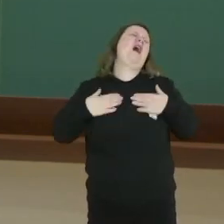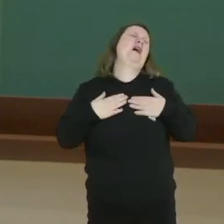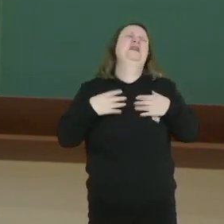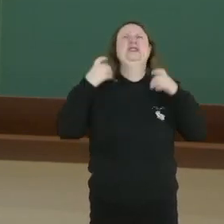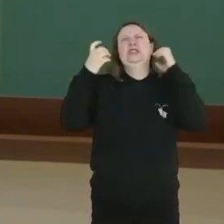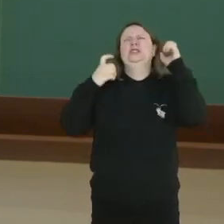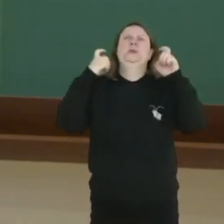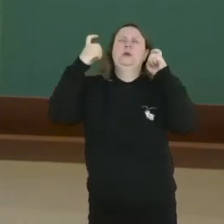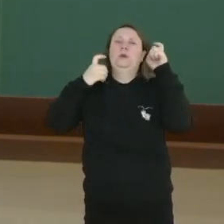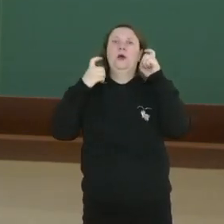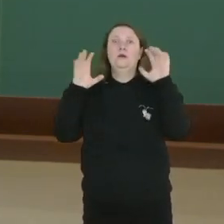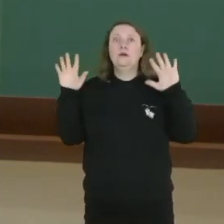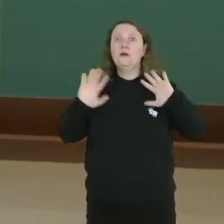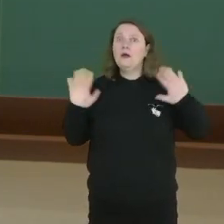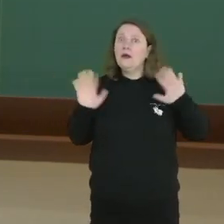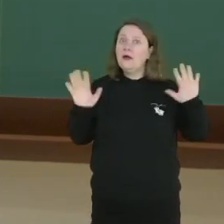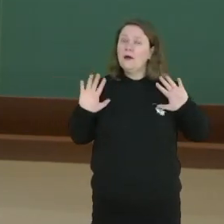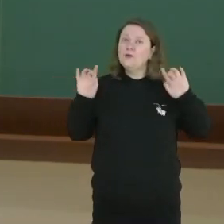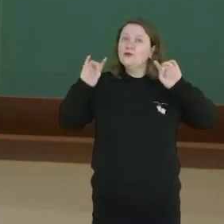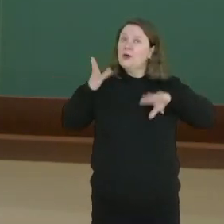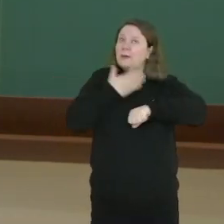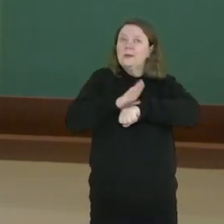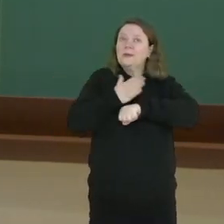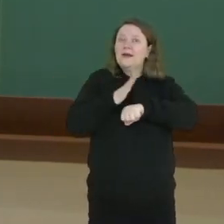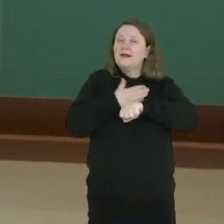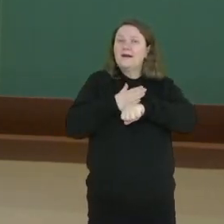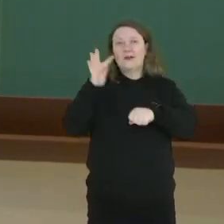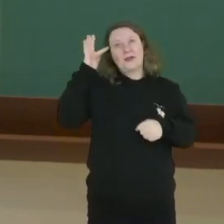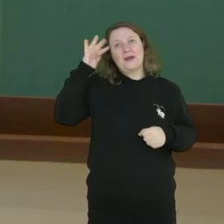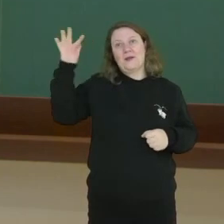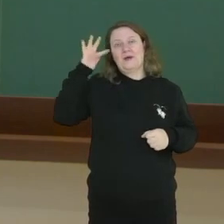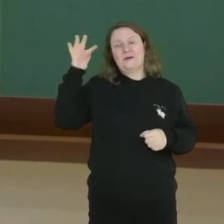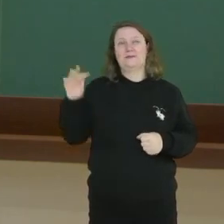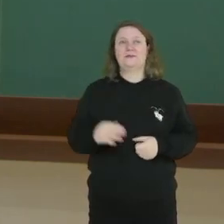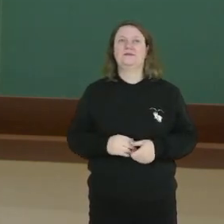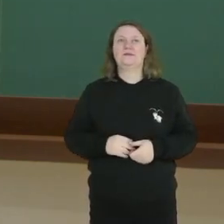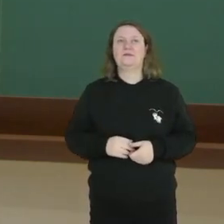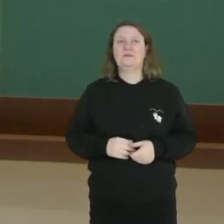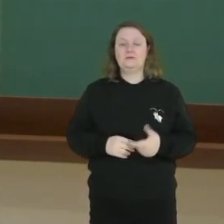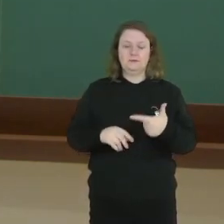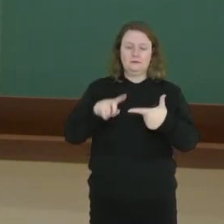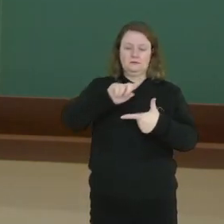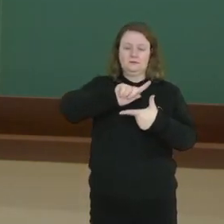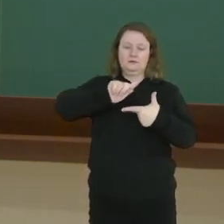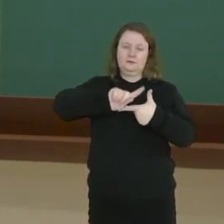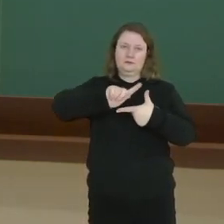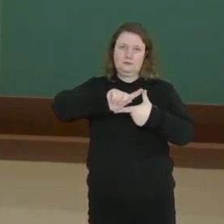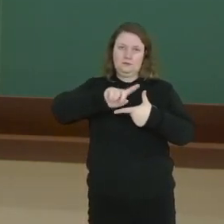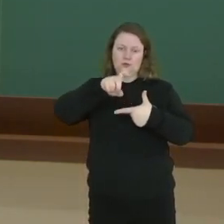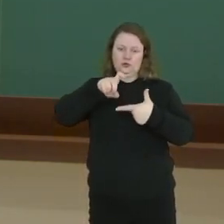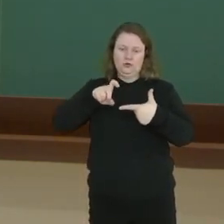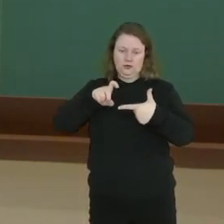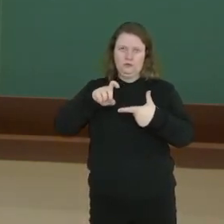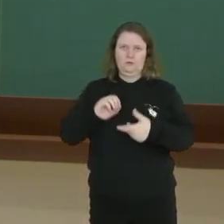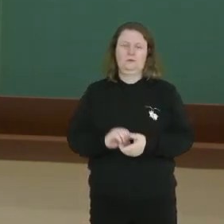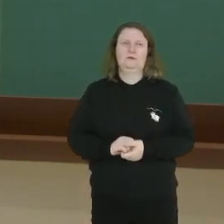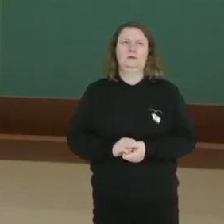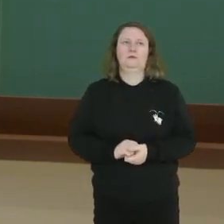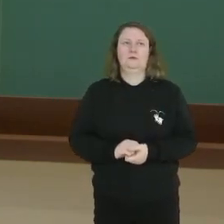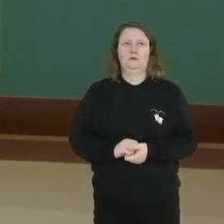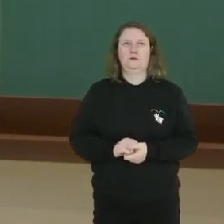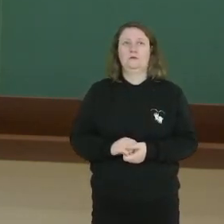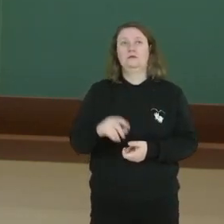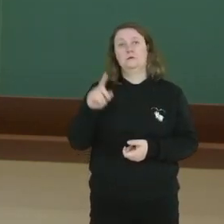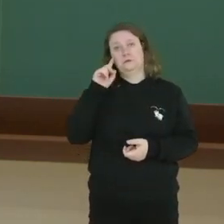resolvo isso? Simplesmente aplica esse teorema. Então, ó, eu chamei de x a medida que eu não sabia, eu vou aplicar o teorema. Bom, o teorema